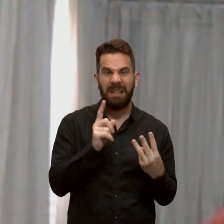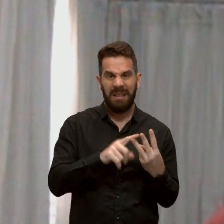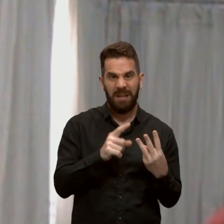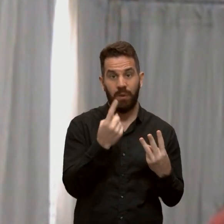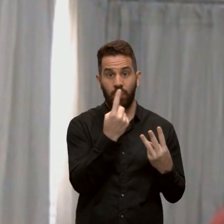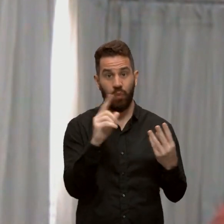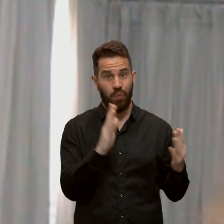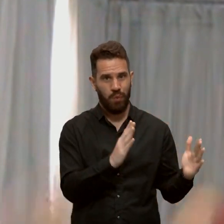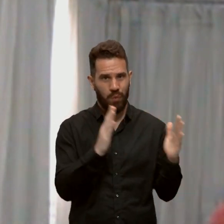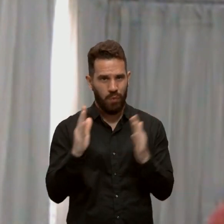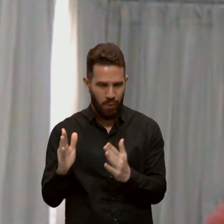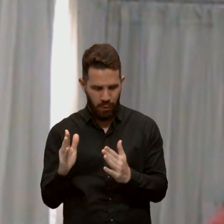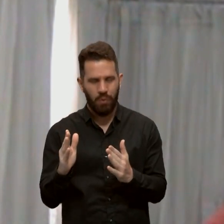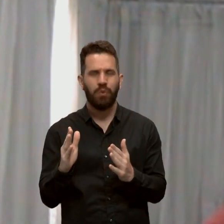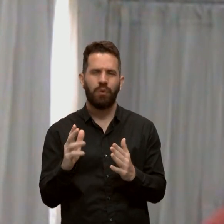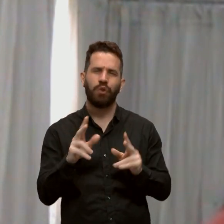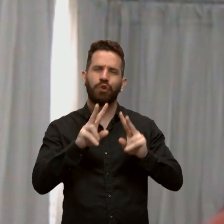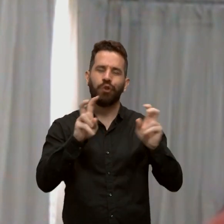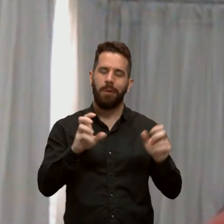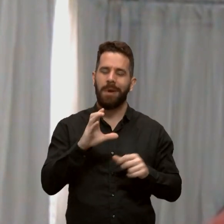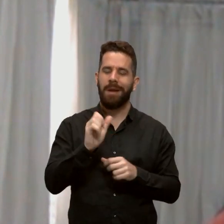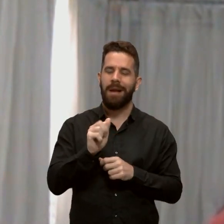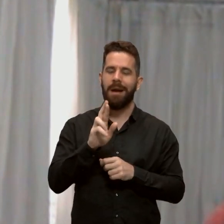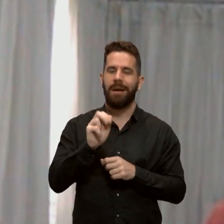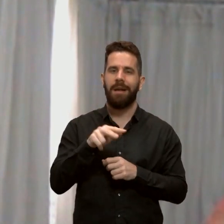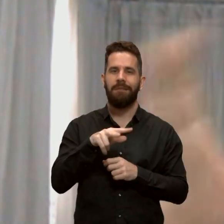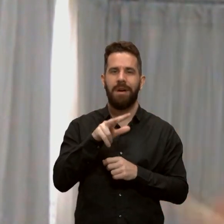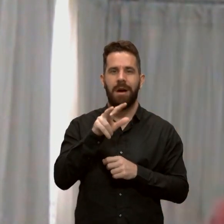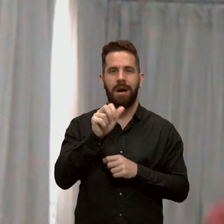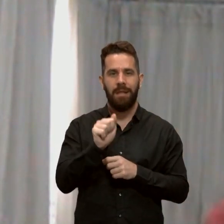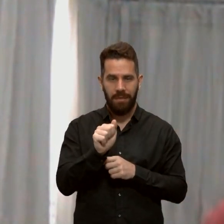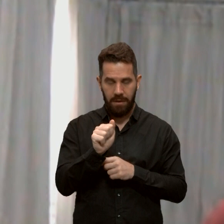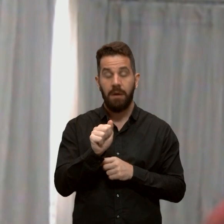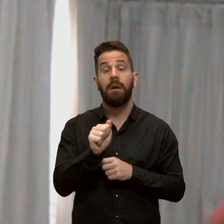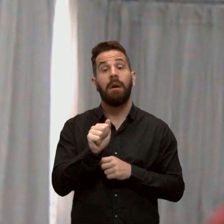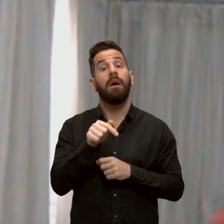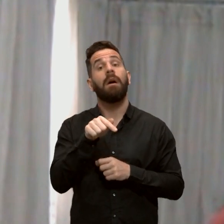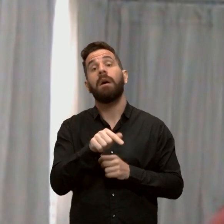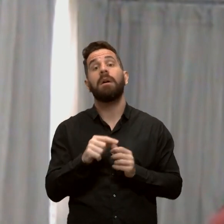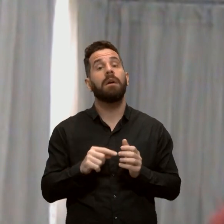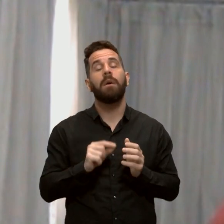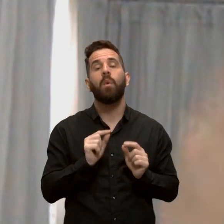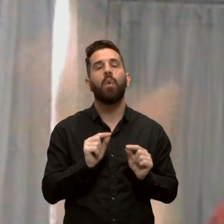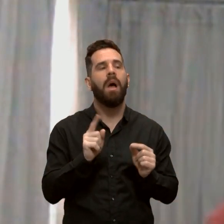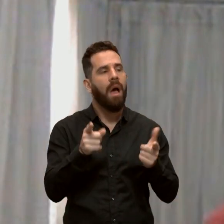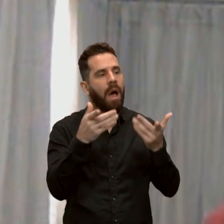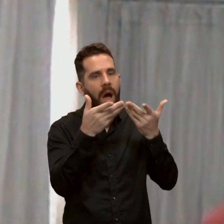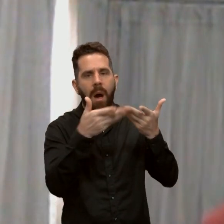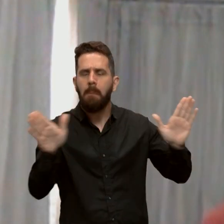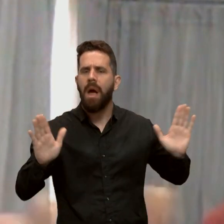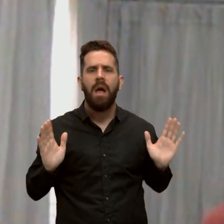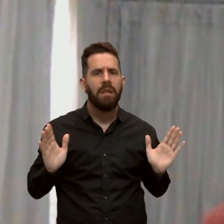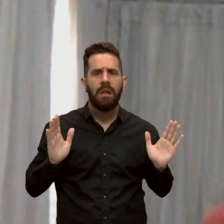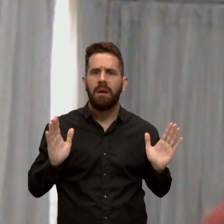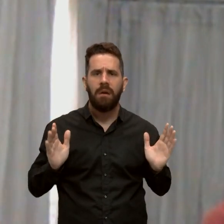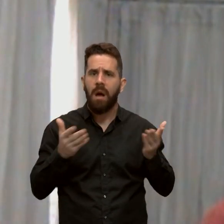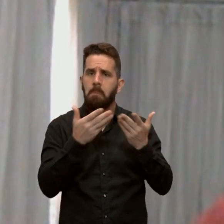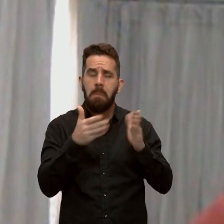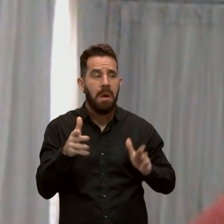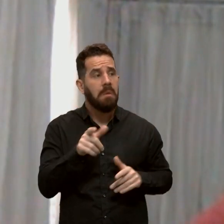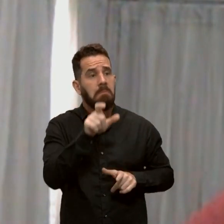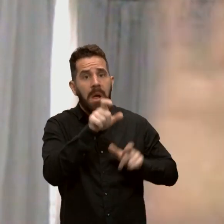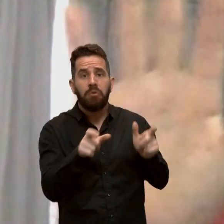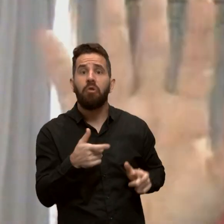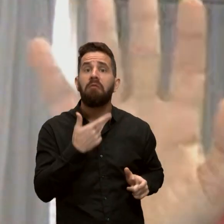último bloco, essa da caravana, são atividades abertas, super abertas. Basta a